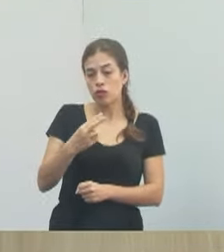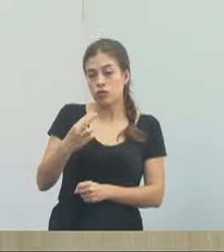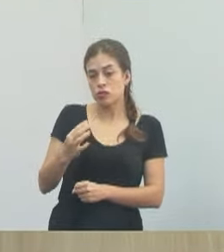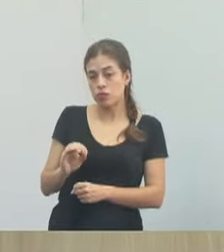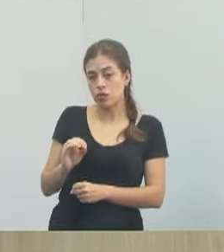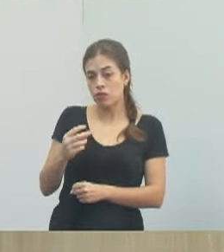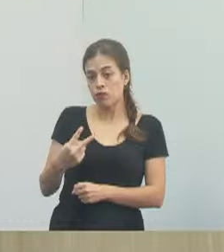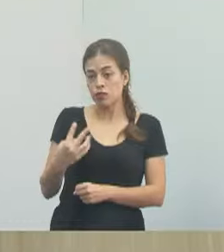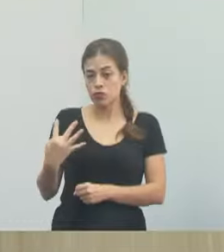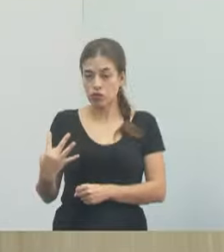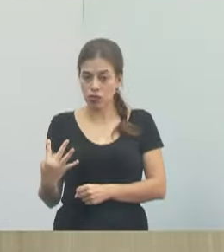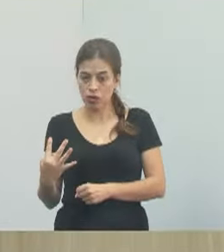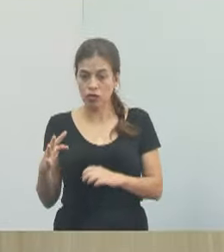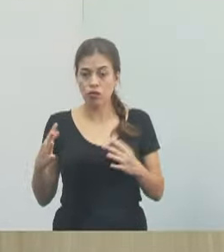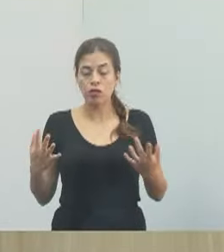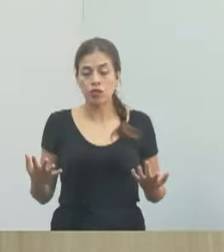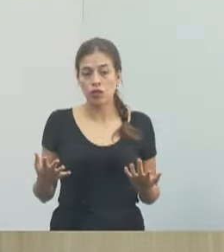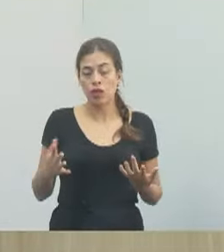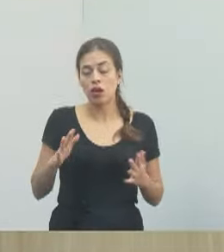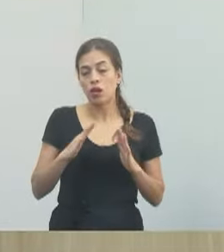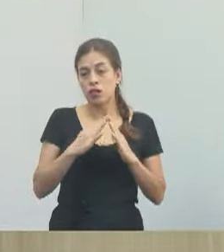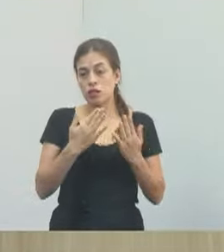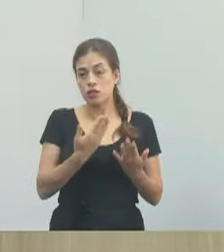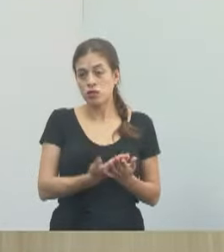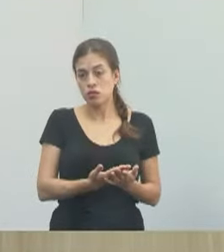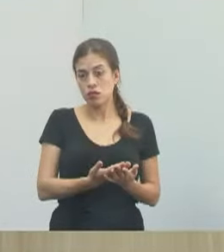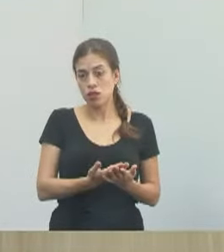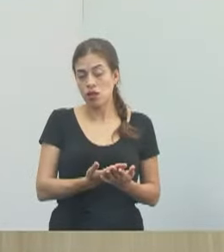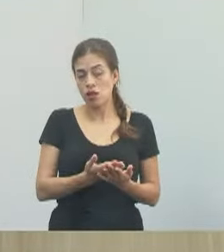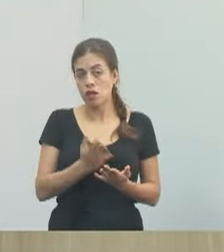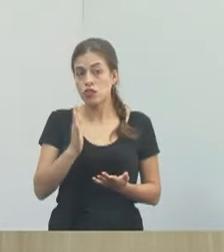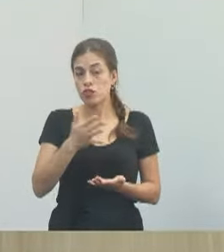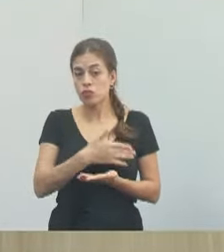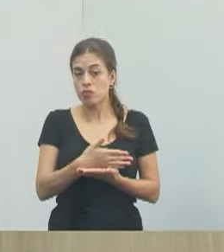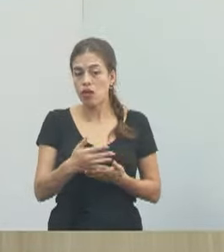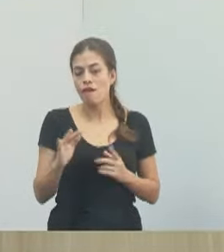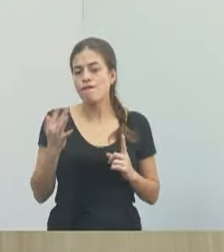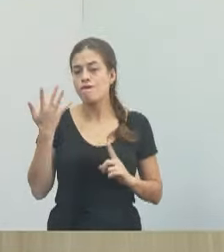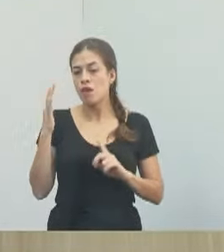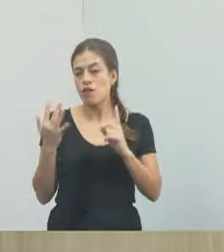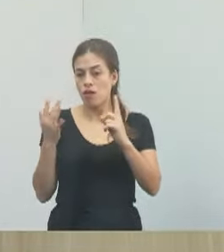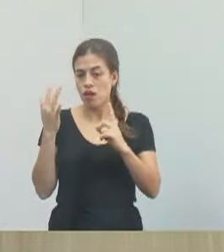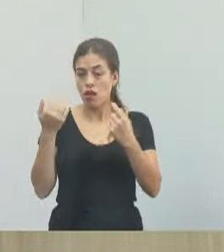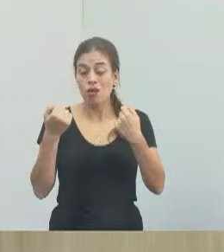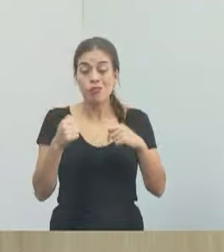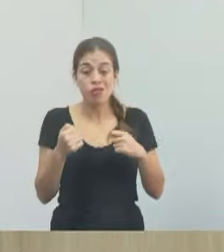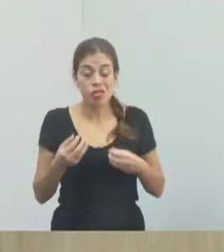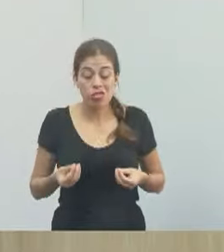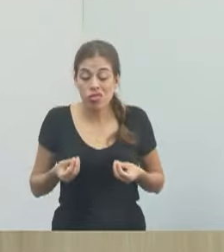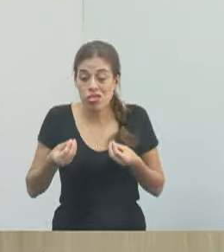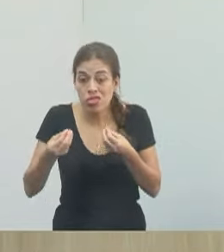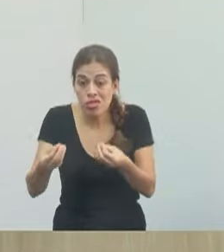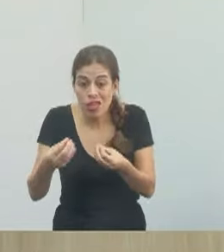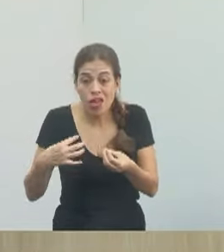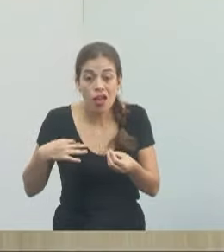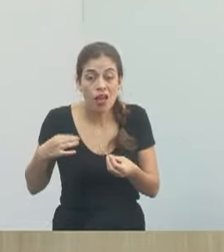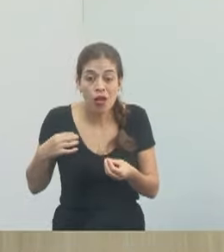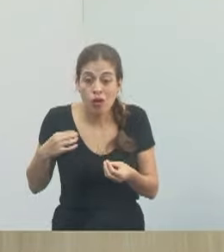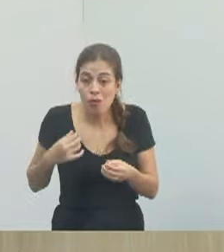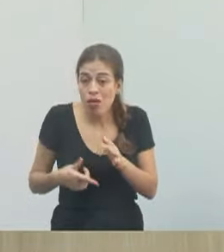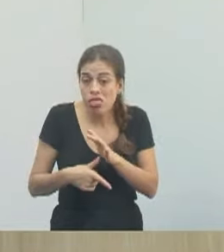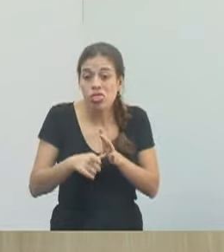2024 Considerando que as aulas começar em fevereiro desse ano sendo necessária a entrega do vestuário